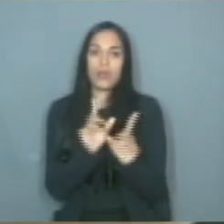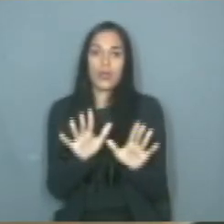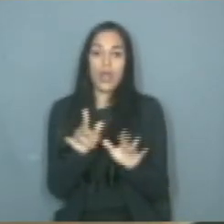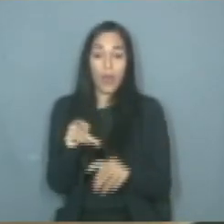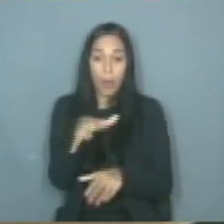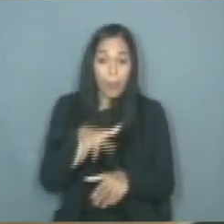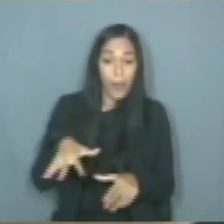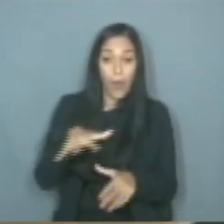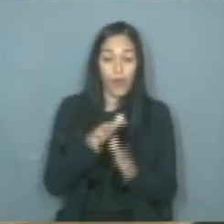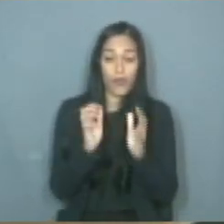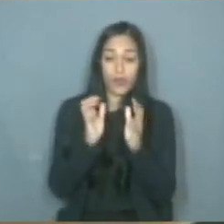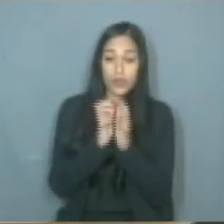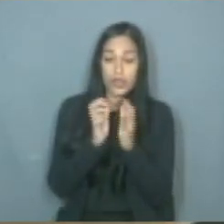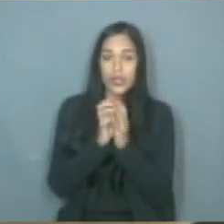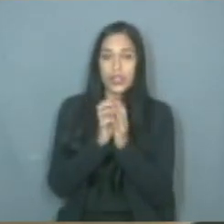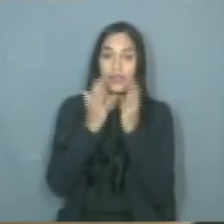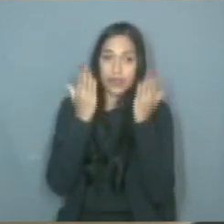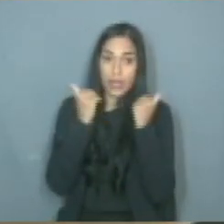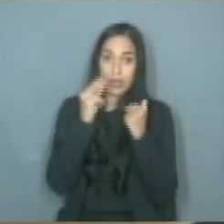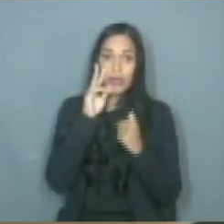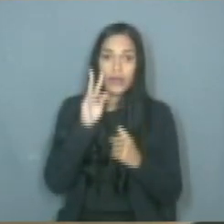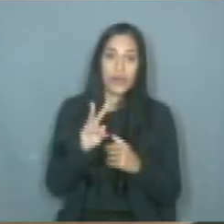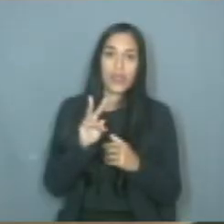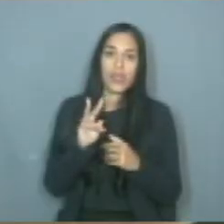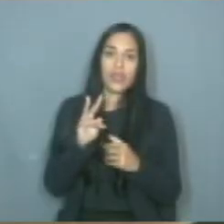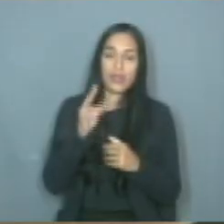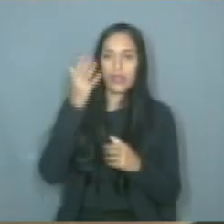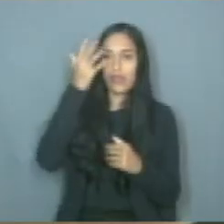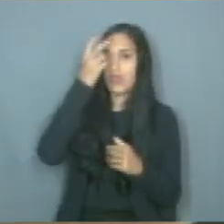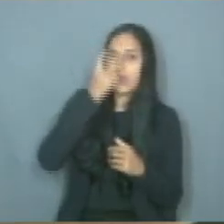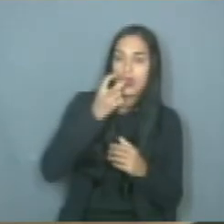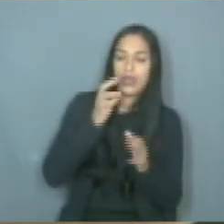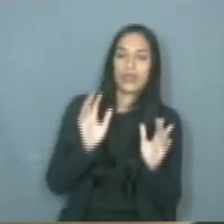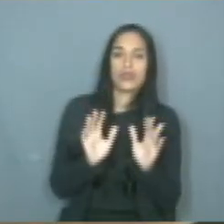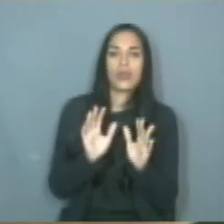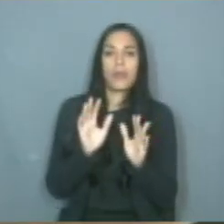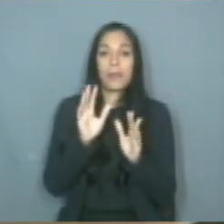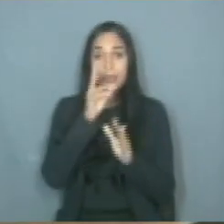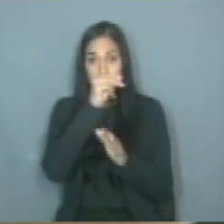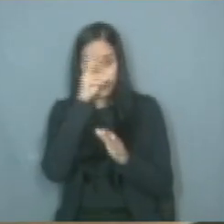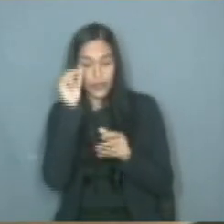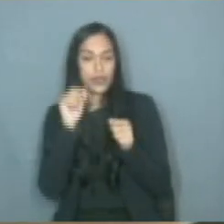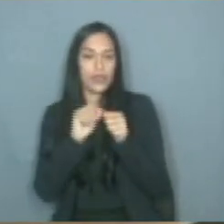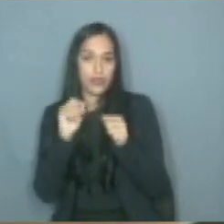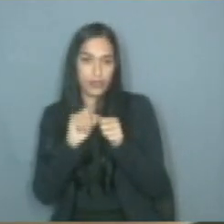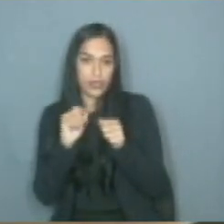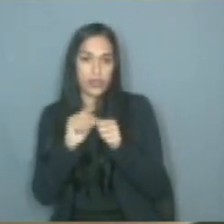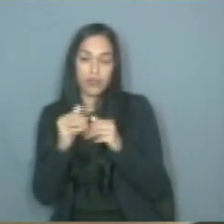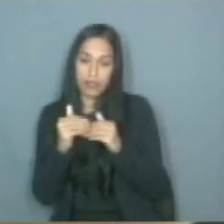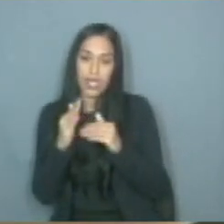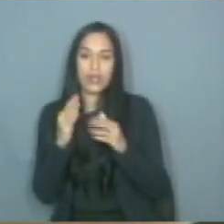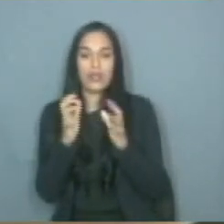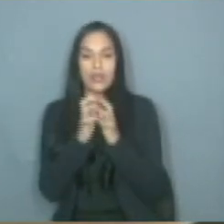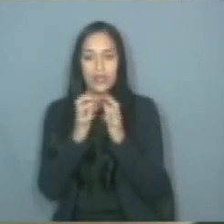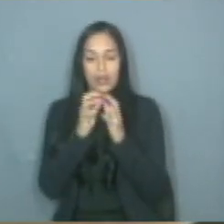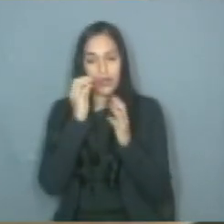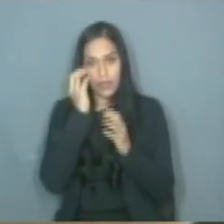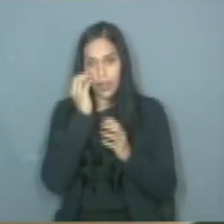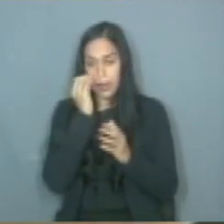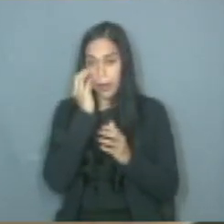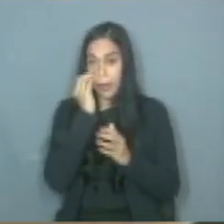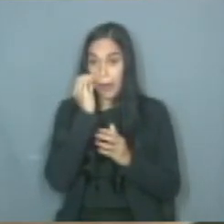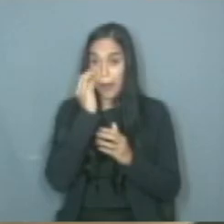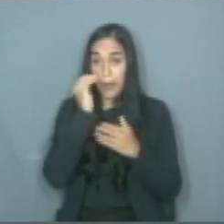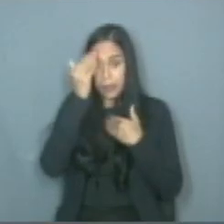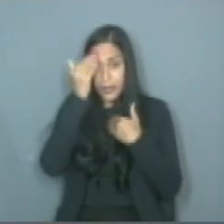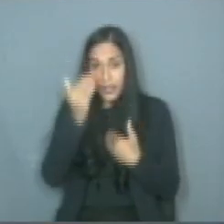cidade do Recife sabe e vê, não é cego, que a prefeitura está fazendo muito pelo Recife. Obrigada, vereador Luiz